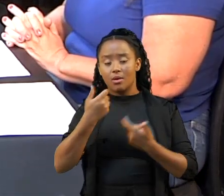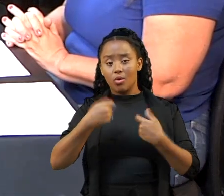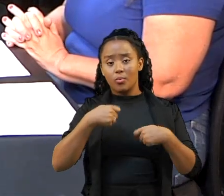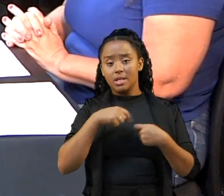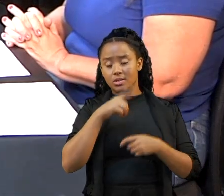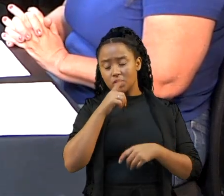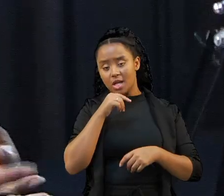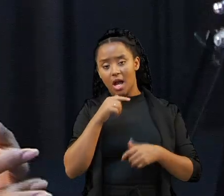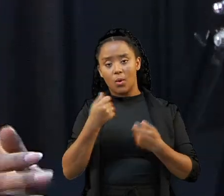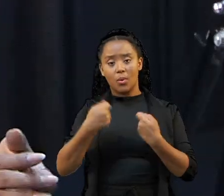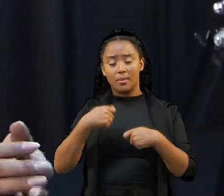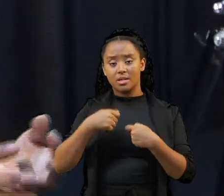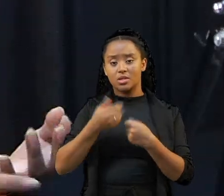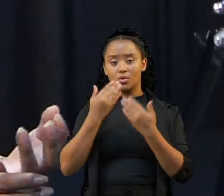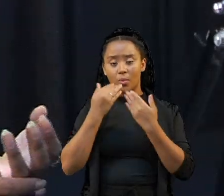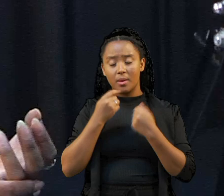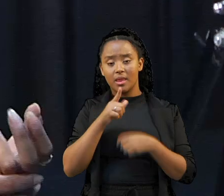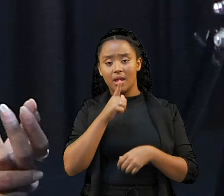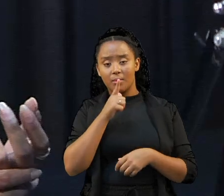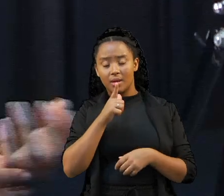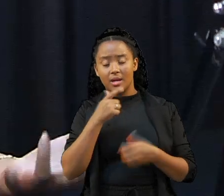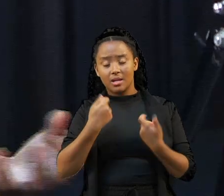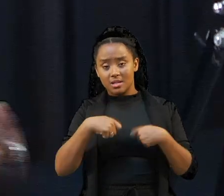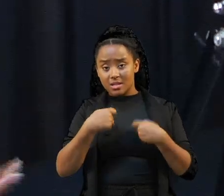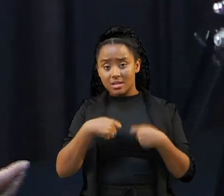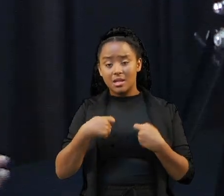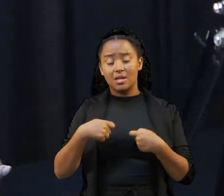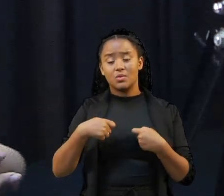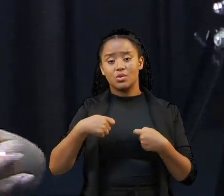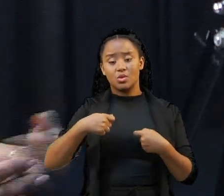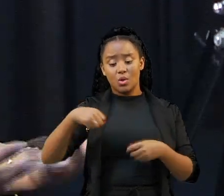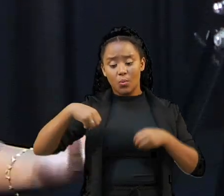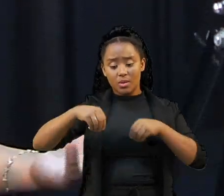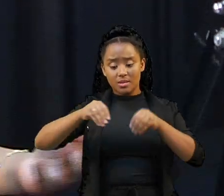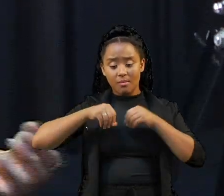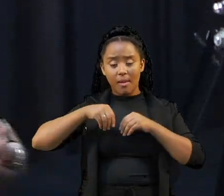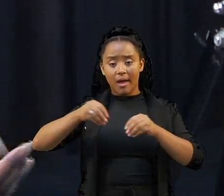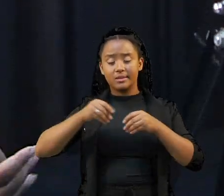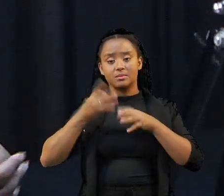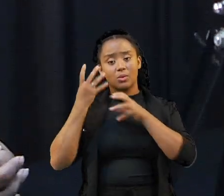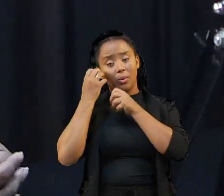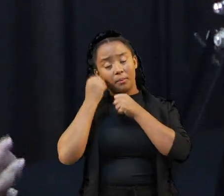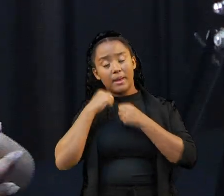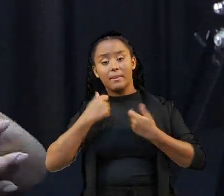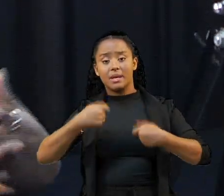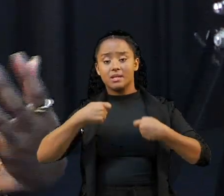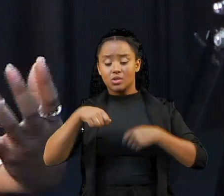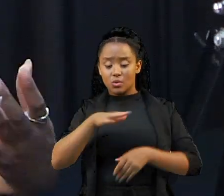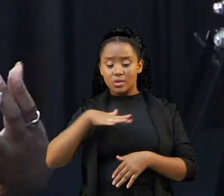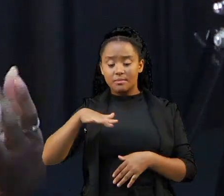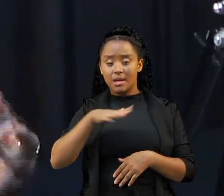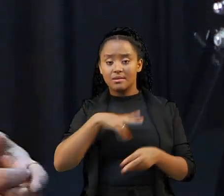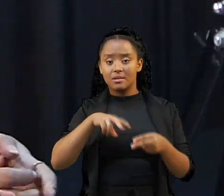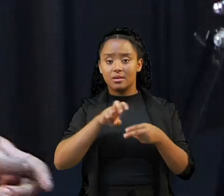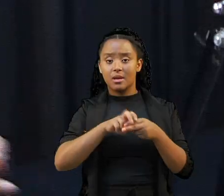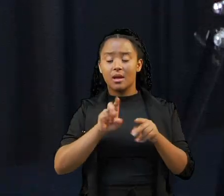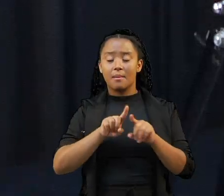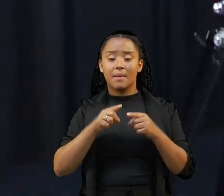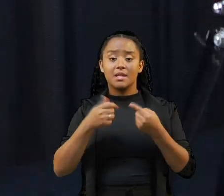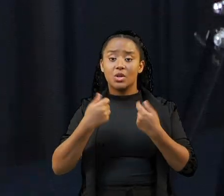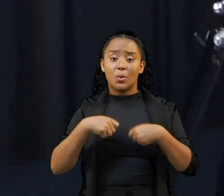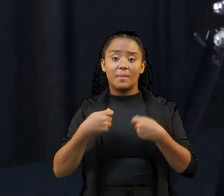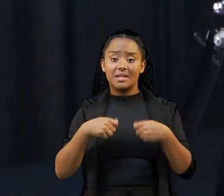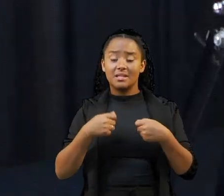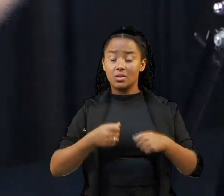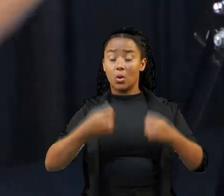de água, eu preciso de comida, eu preciso de um espaço para me dormir, eu preciso de um espaço para me sentar, mas eu não preciso